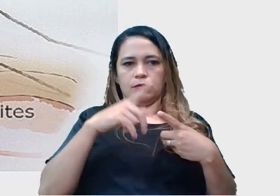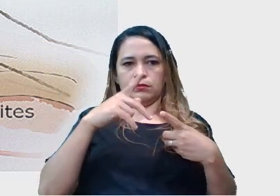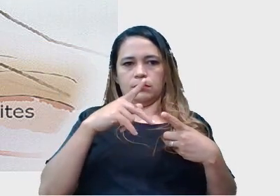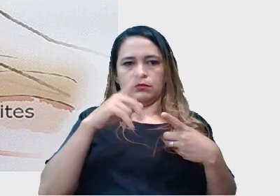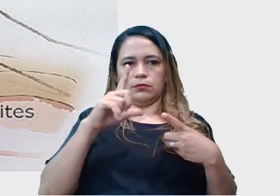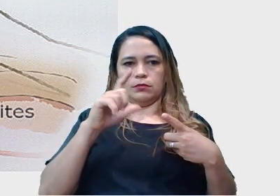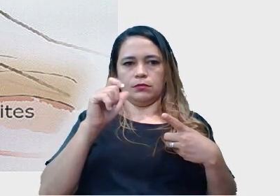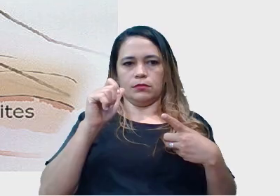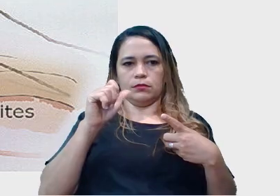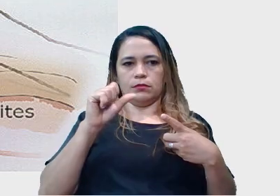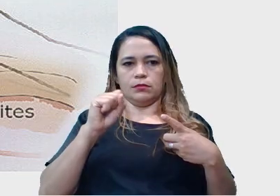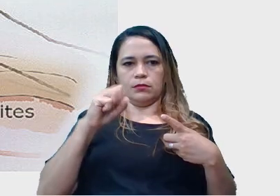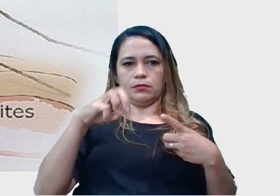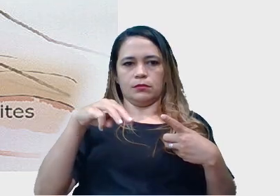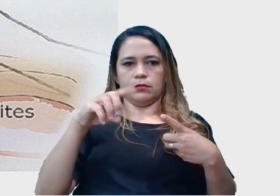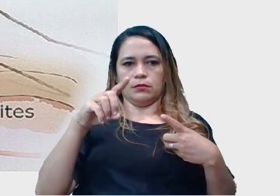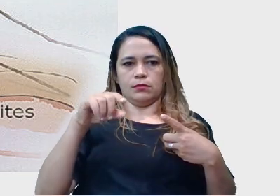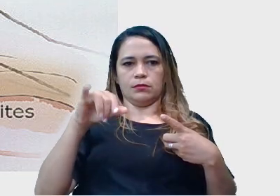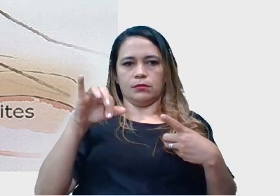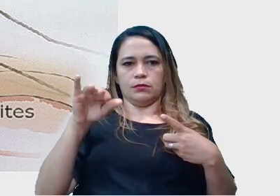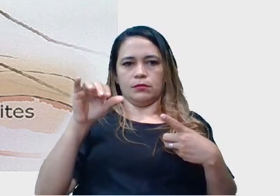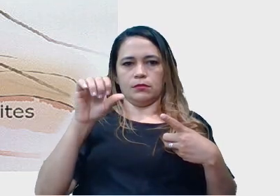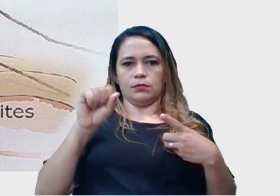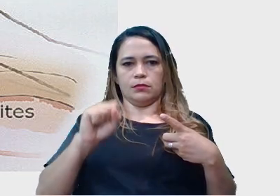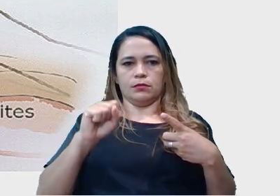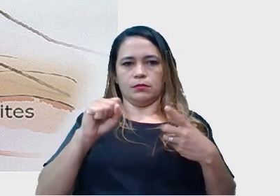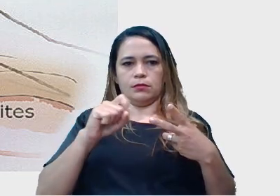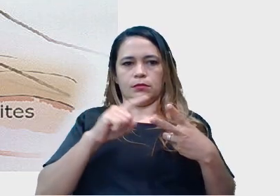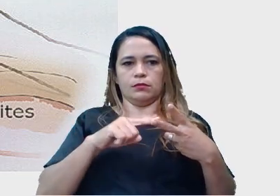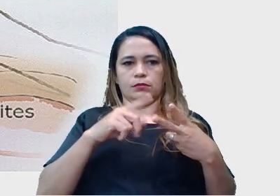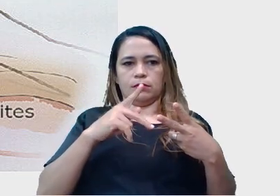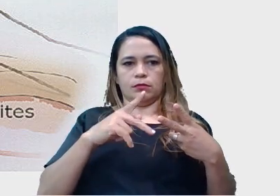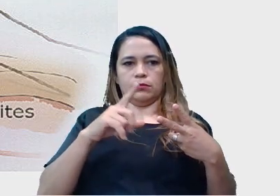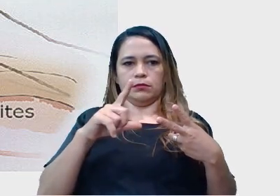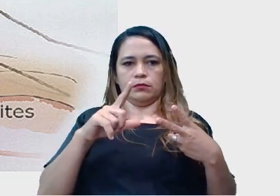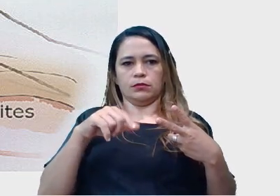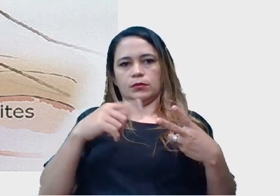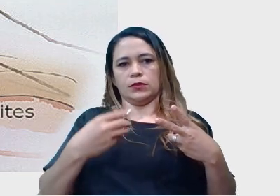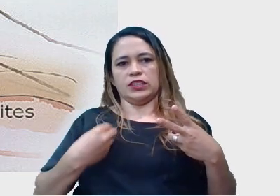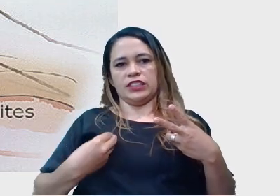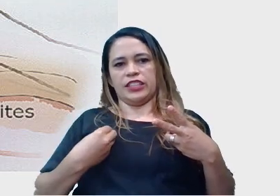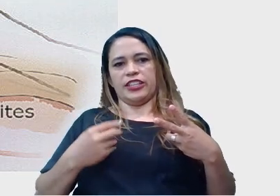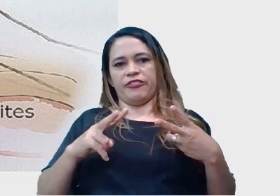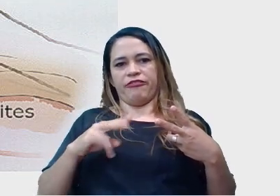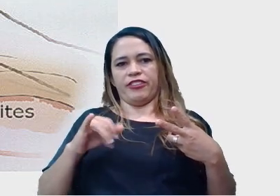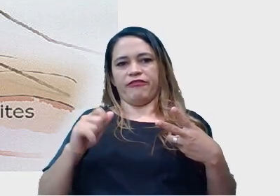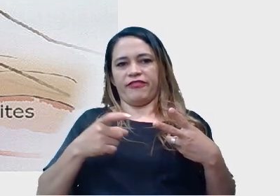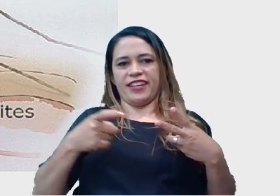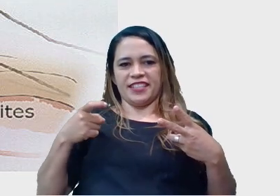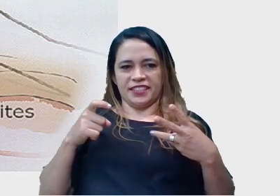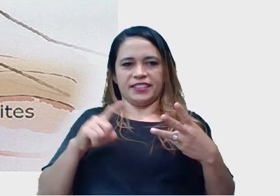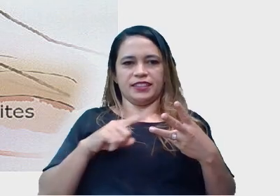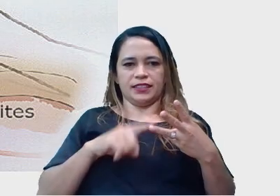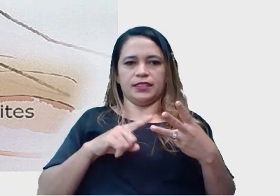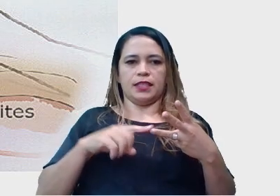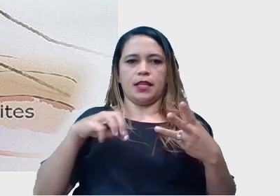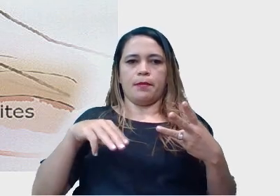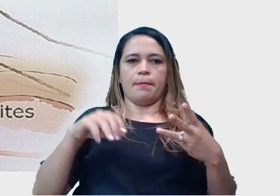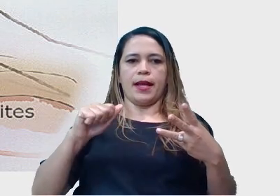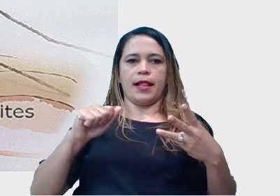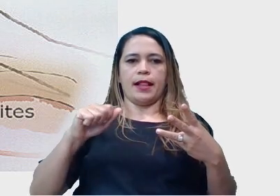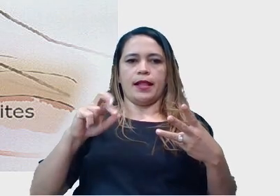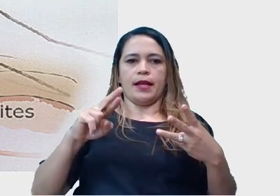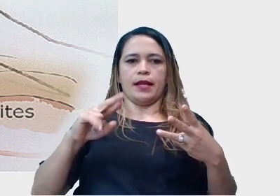Plasmodium falciparum, o outro é chamado de Plasmodium vivax e o outro é chamado de